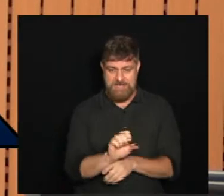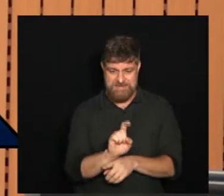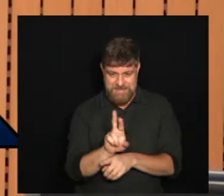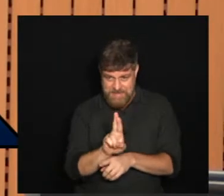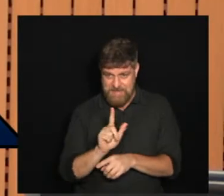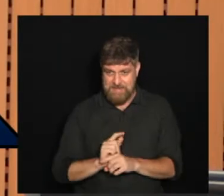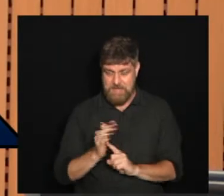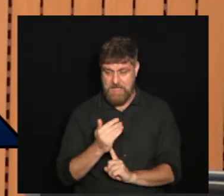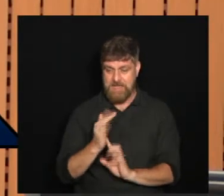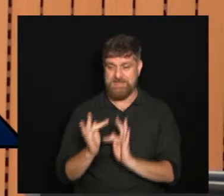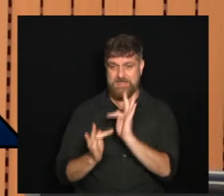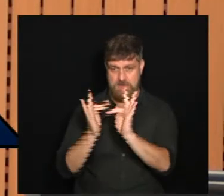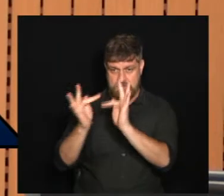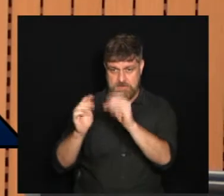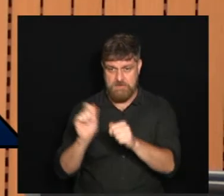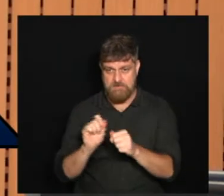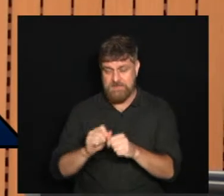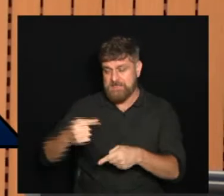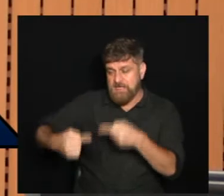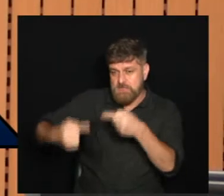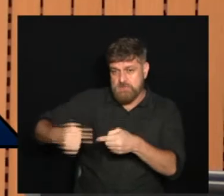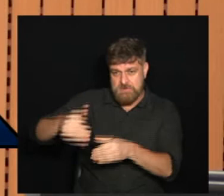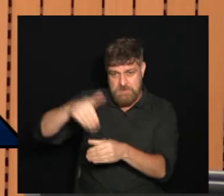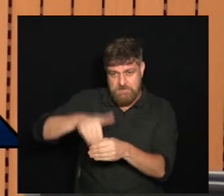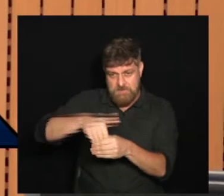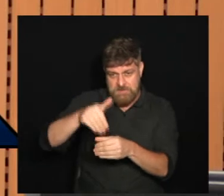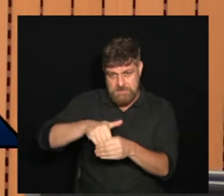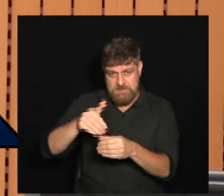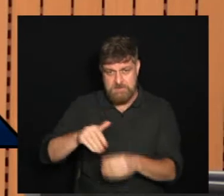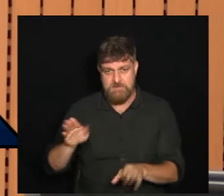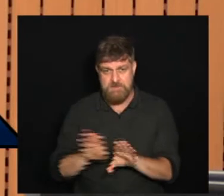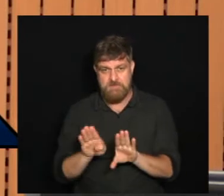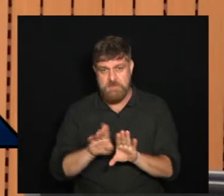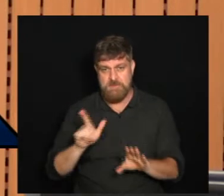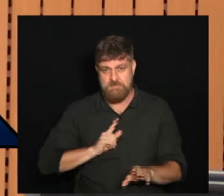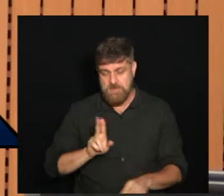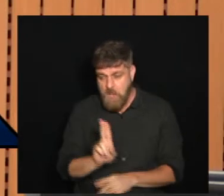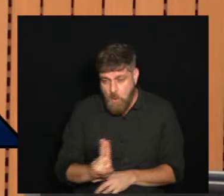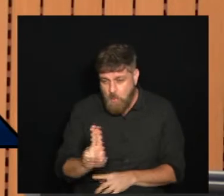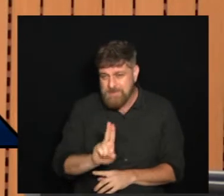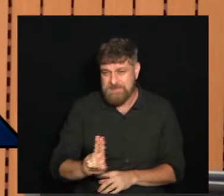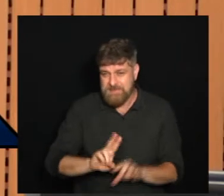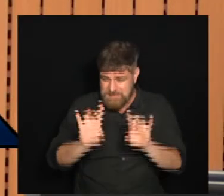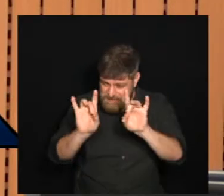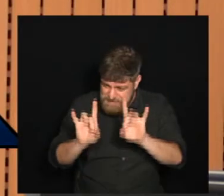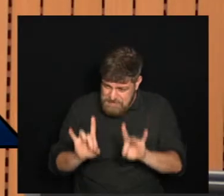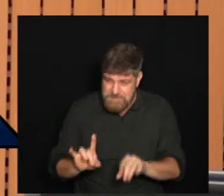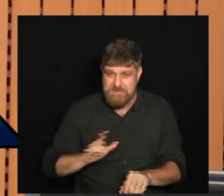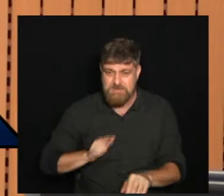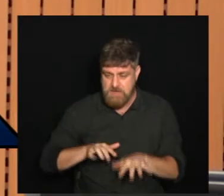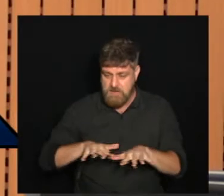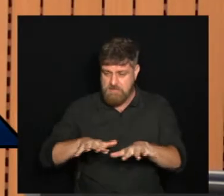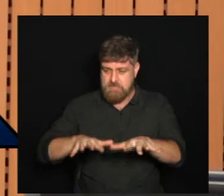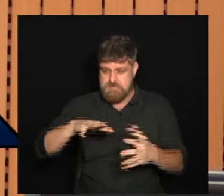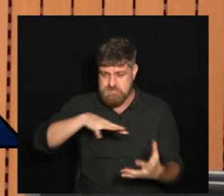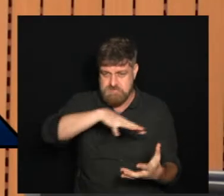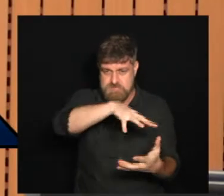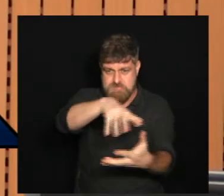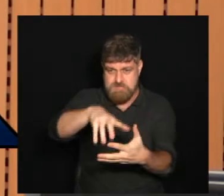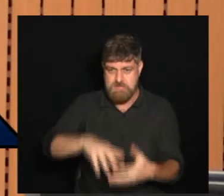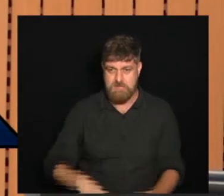solução tecnológica que viabilize a discussão e votação de matérias a ser usado exclusivamente em situações de pandemia,